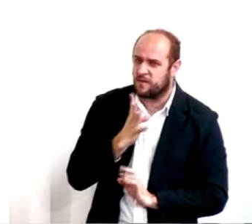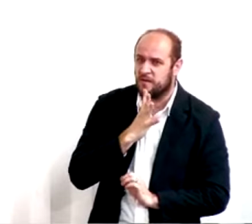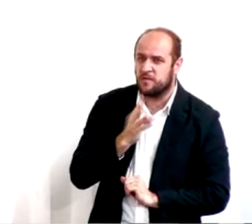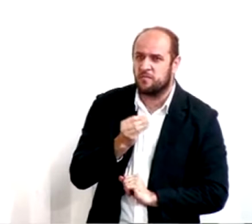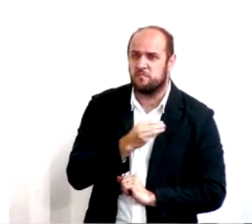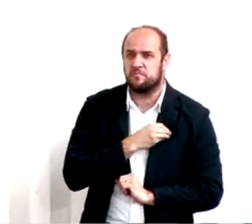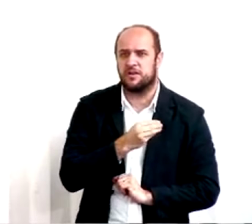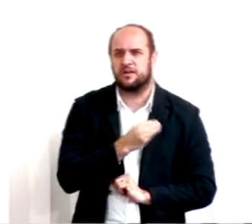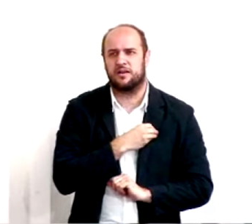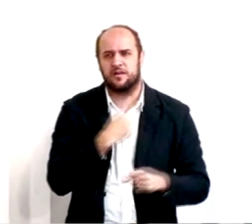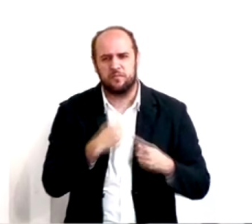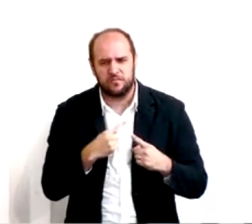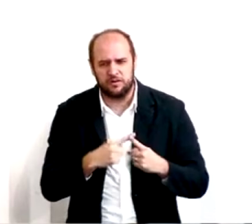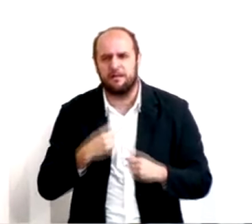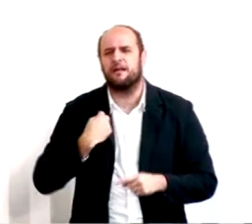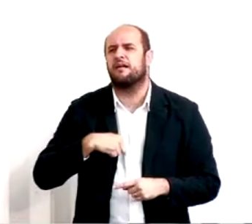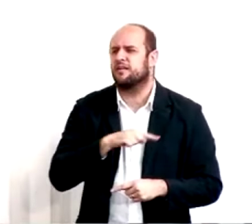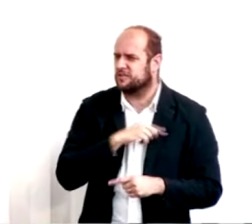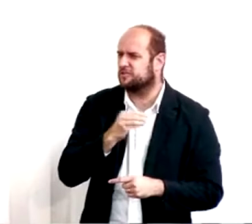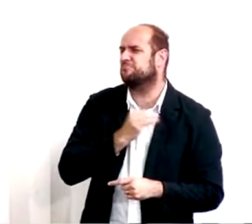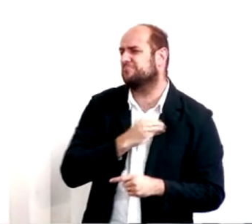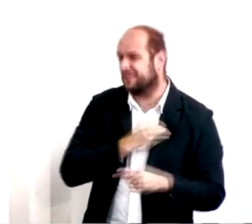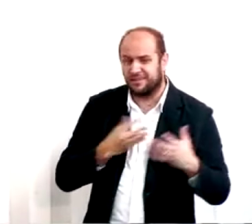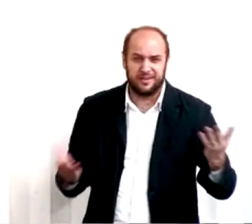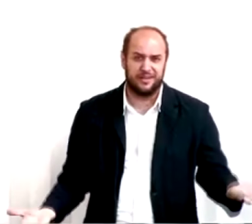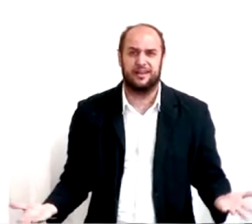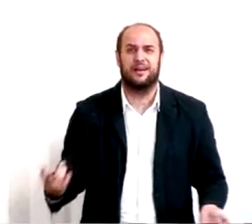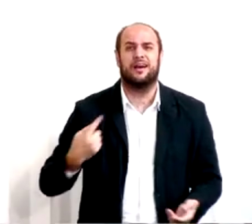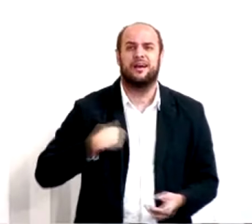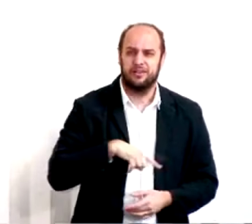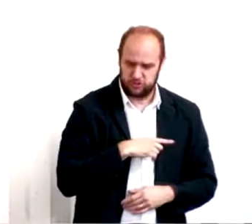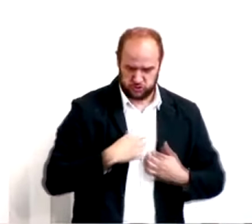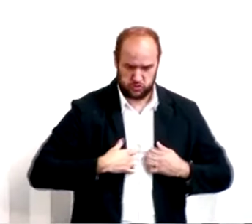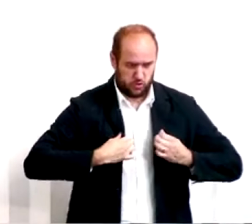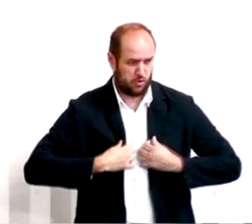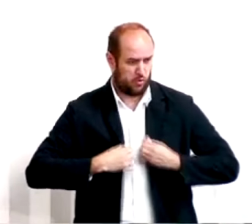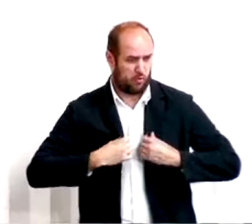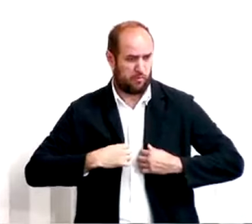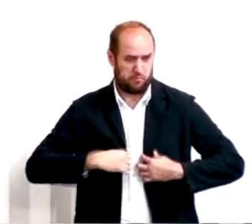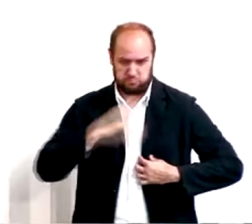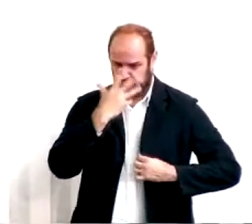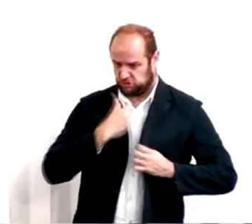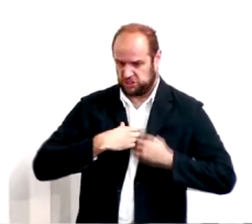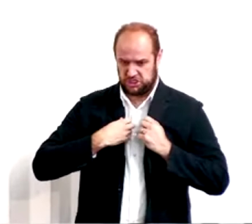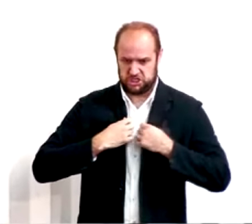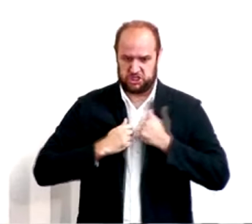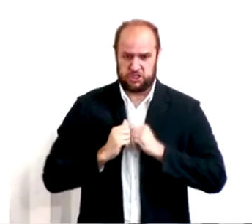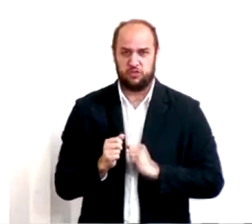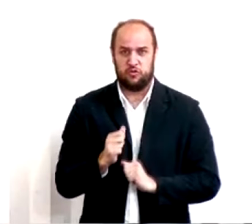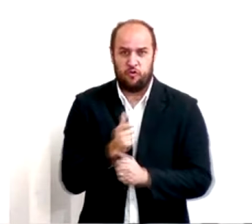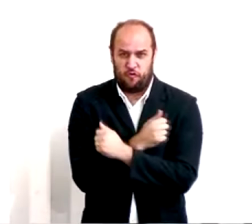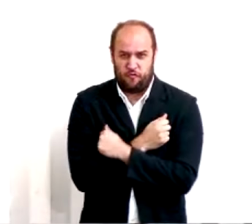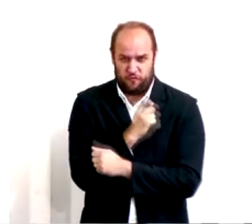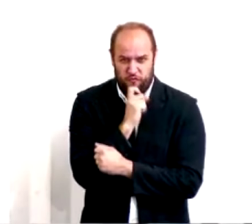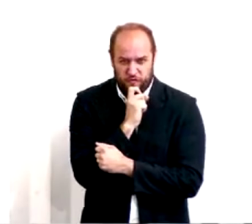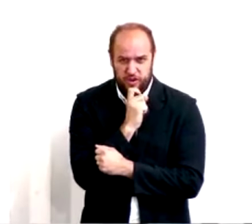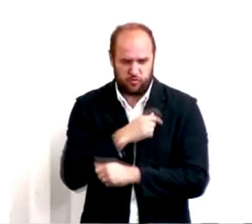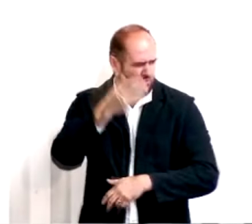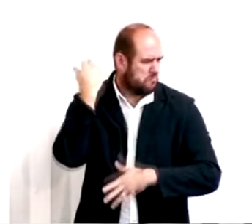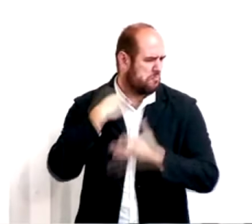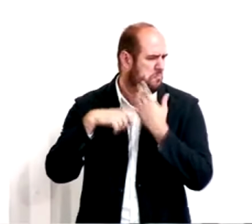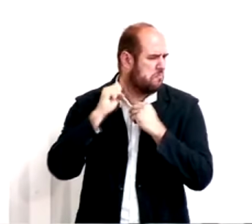os seus pecados porque nós pecamos meus irmãos nós colocamos uma roupa bonita para vir para igreja em um dia frio nós colocamos um